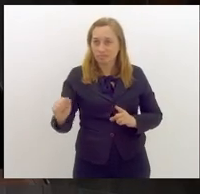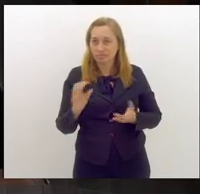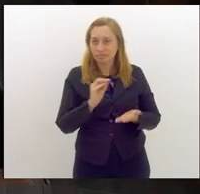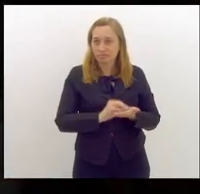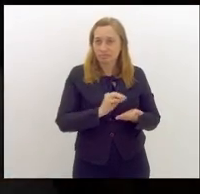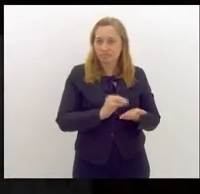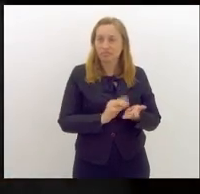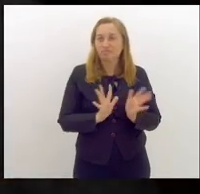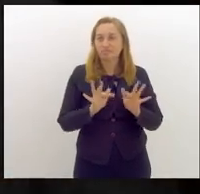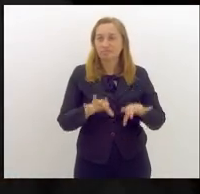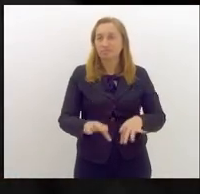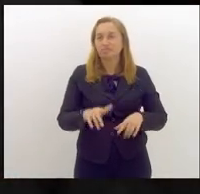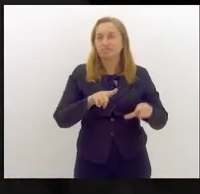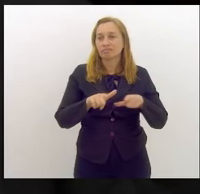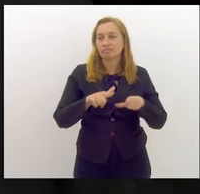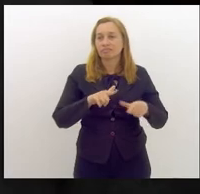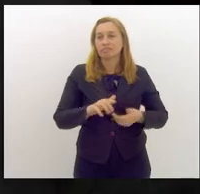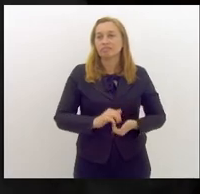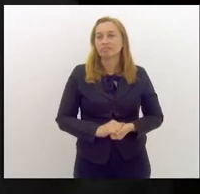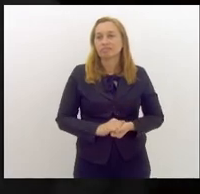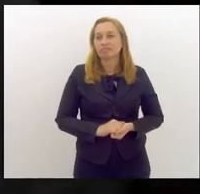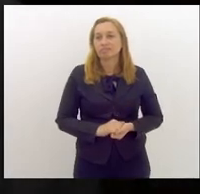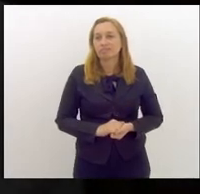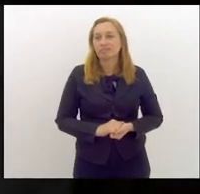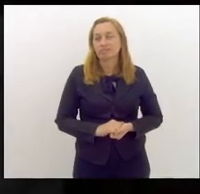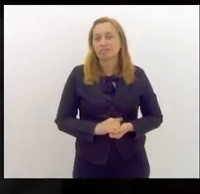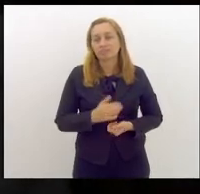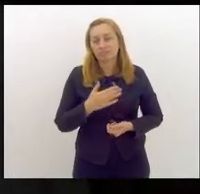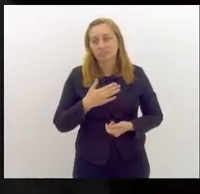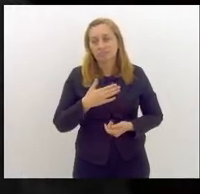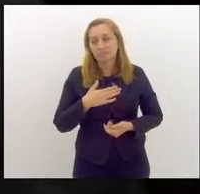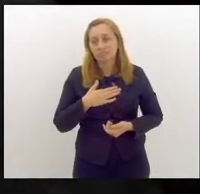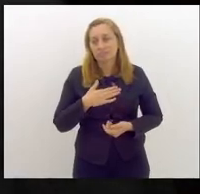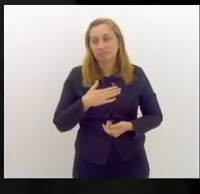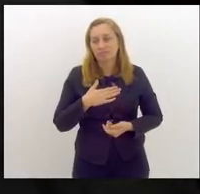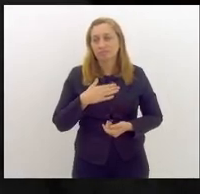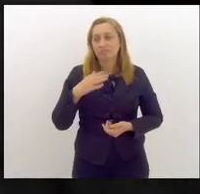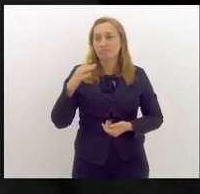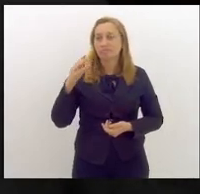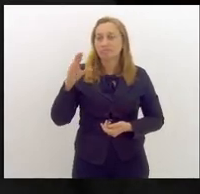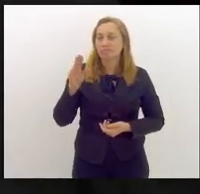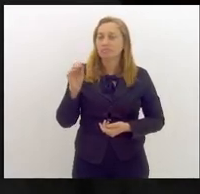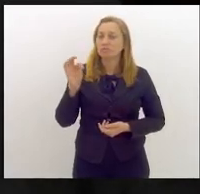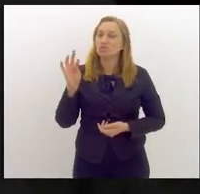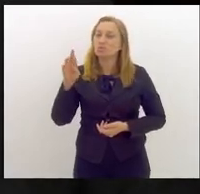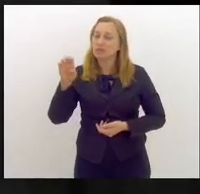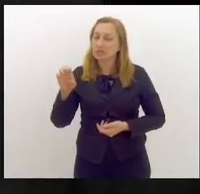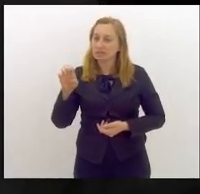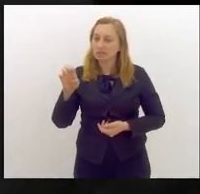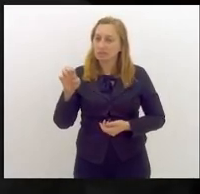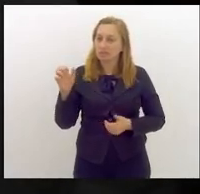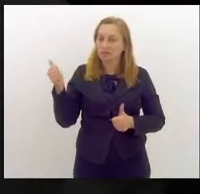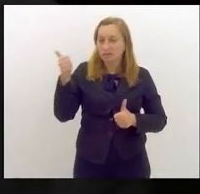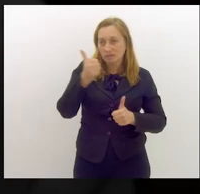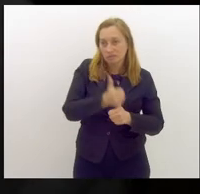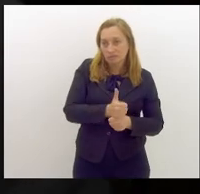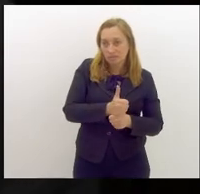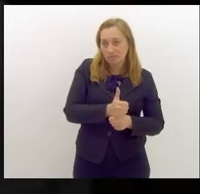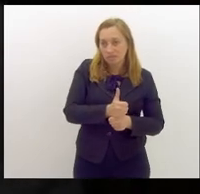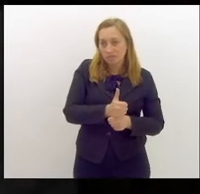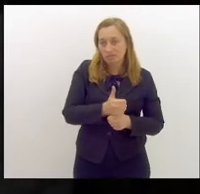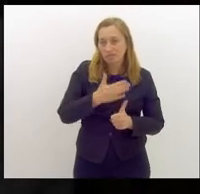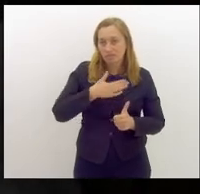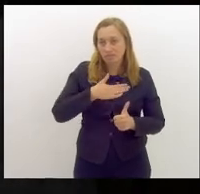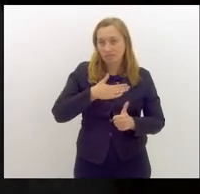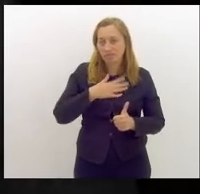faltam para terminar o mandato e ao meu suplente que assume que já foi deputado dessa casa